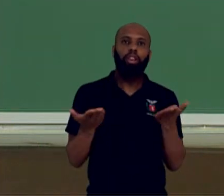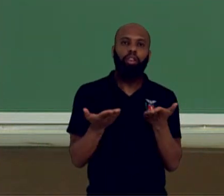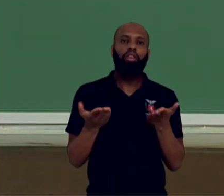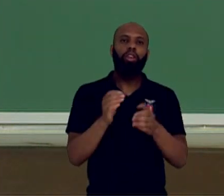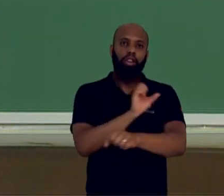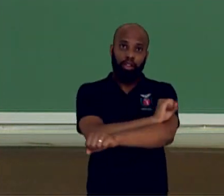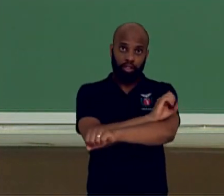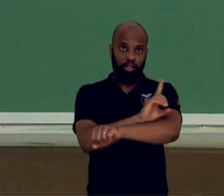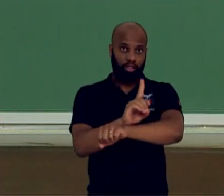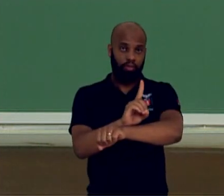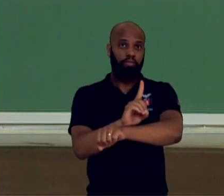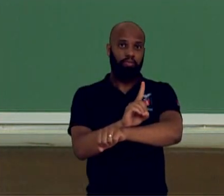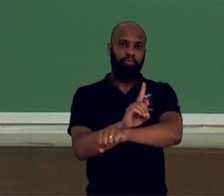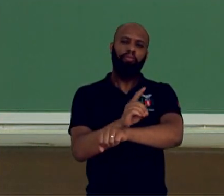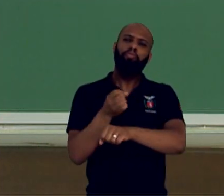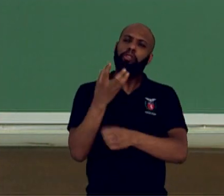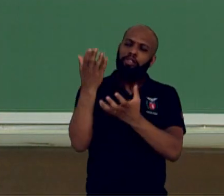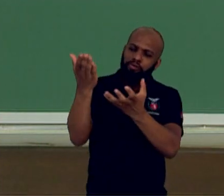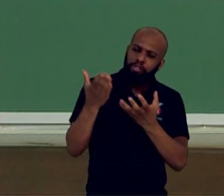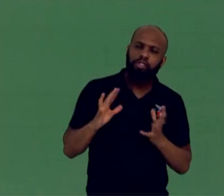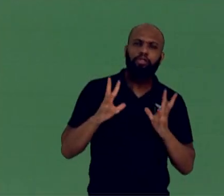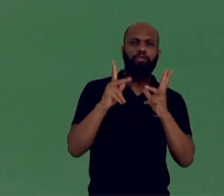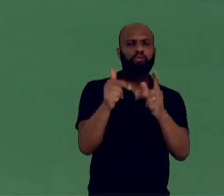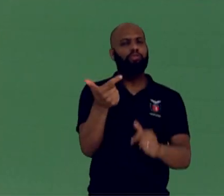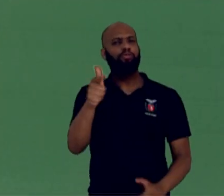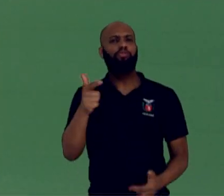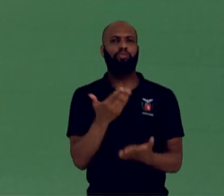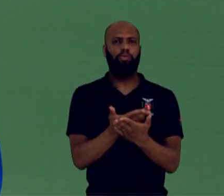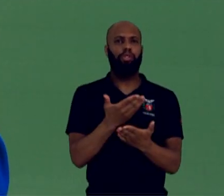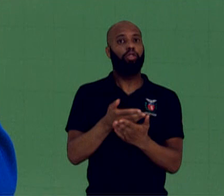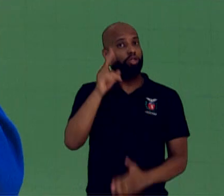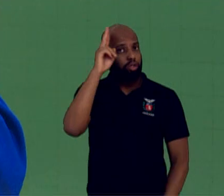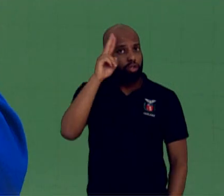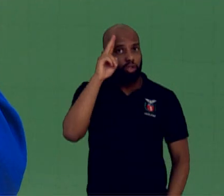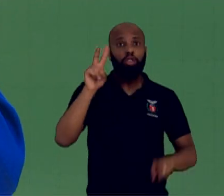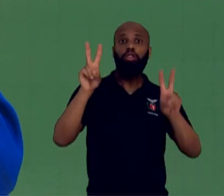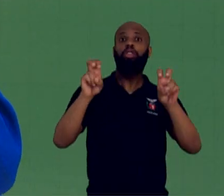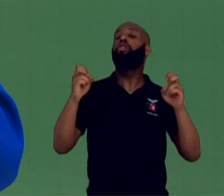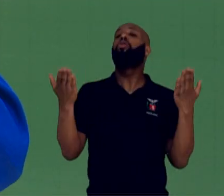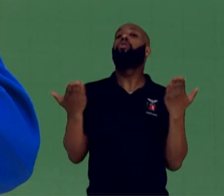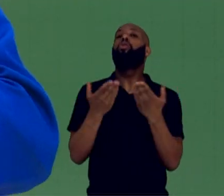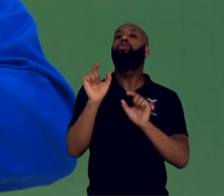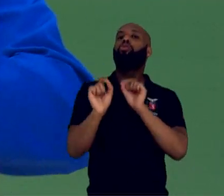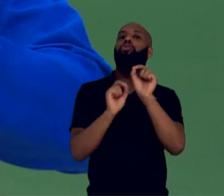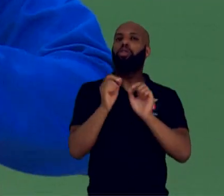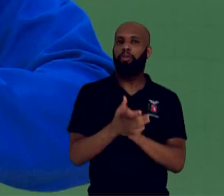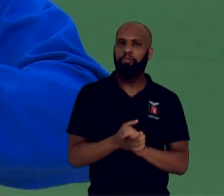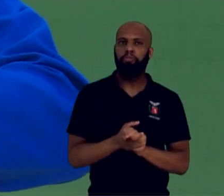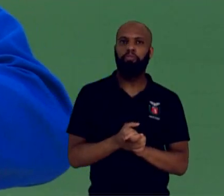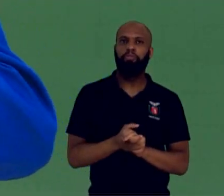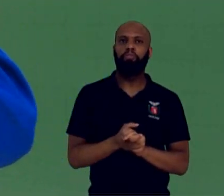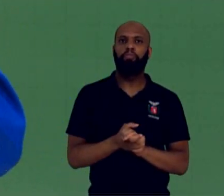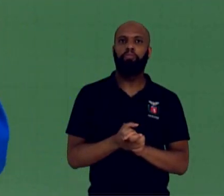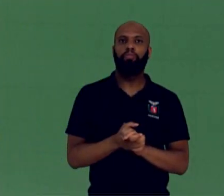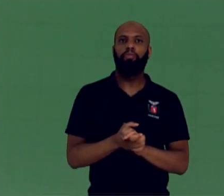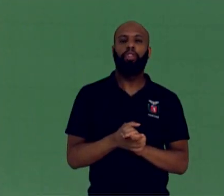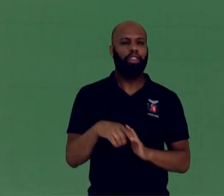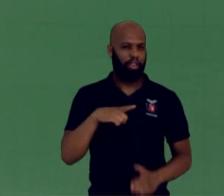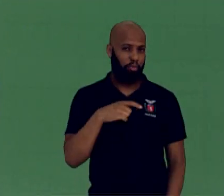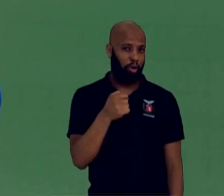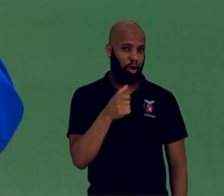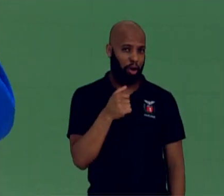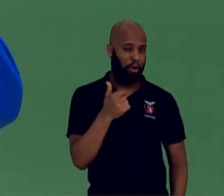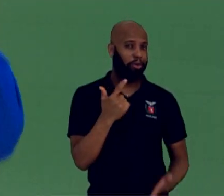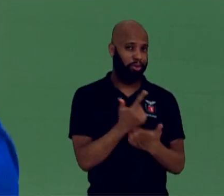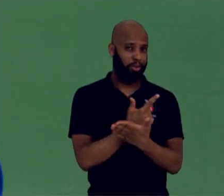todos bem-vindos, mais uma aula de História e hoje o tema, poxa vida, está muito pouco nos livros de História,